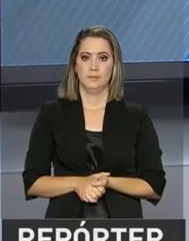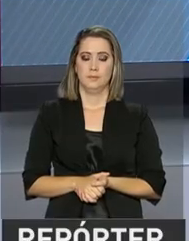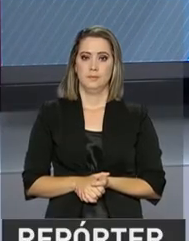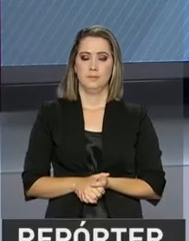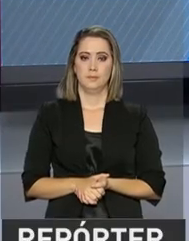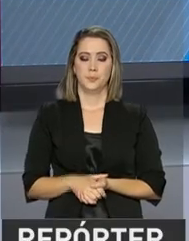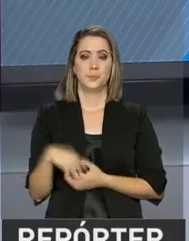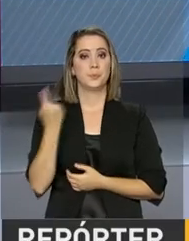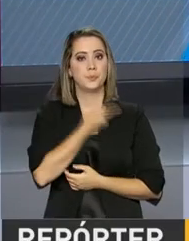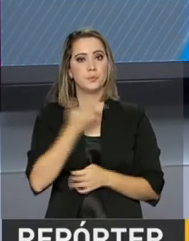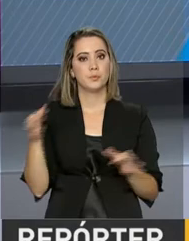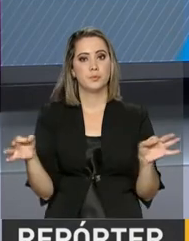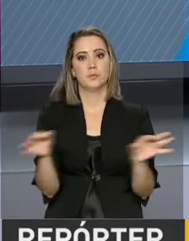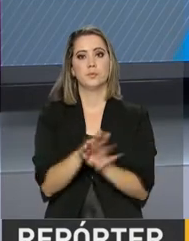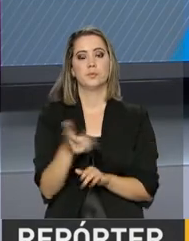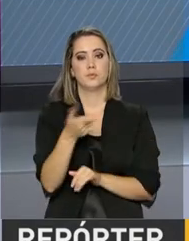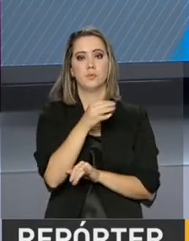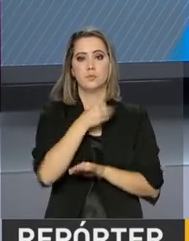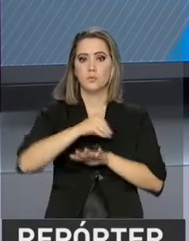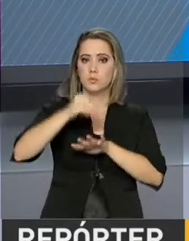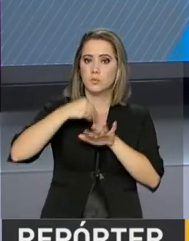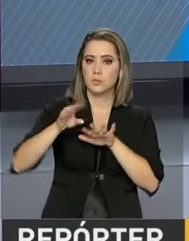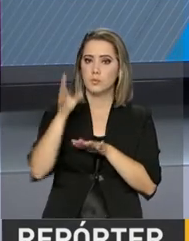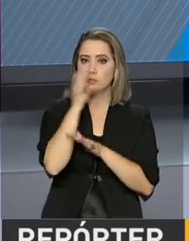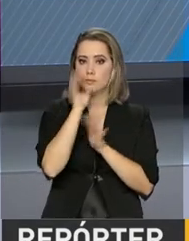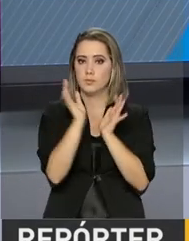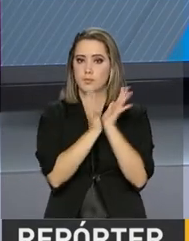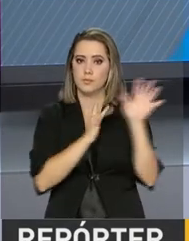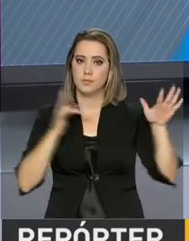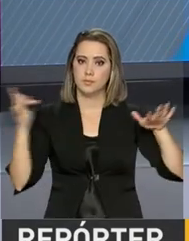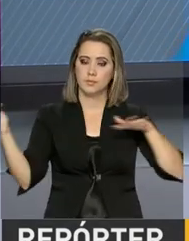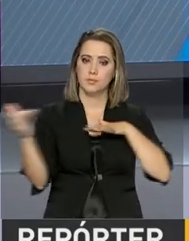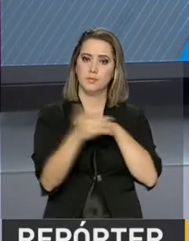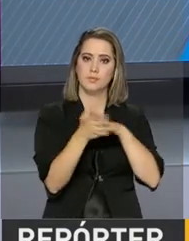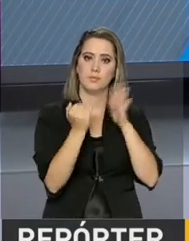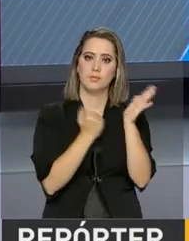E nós ficamos por aqui. Outras notícias você acompanha também em